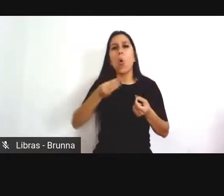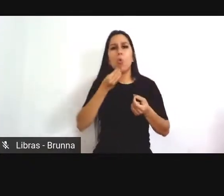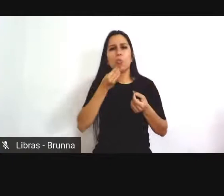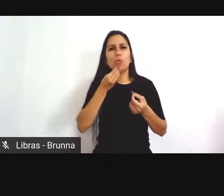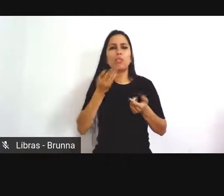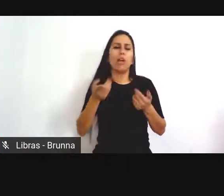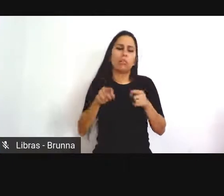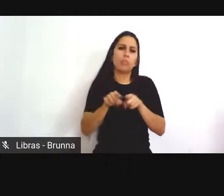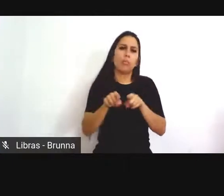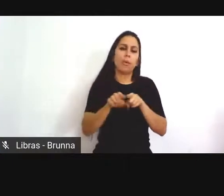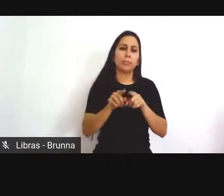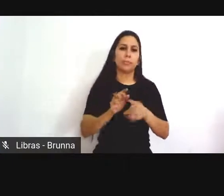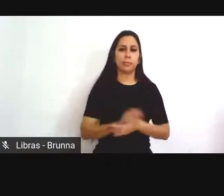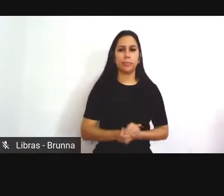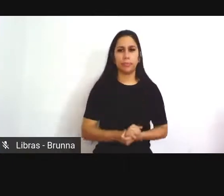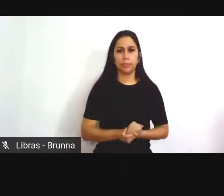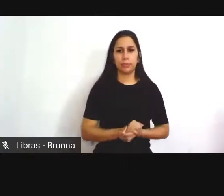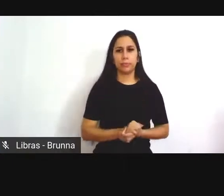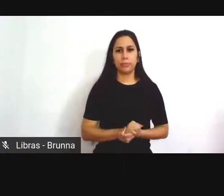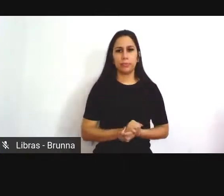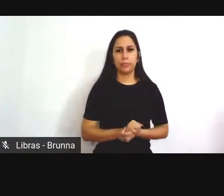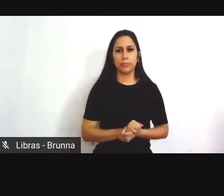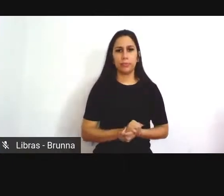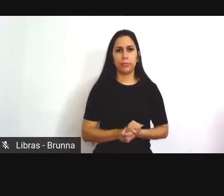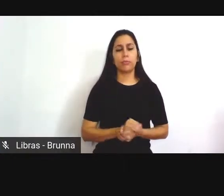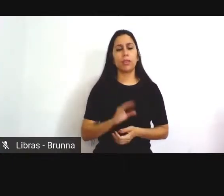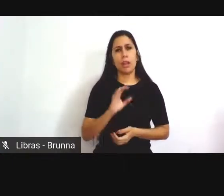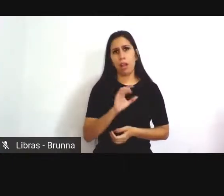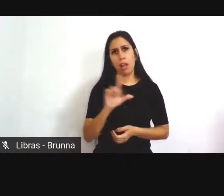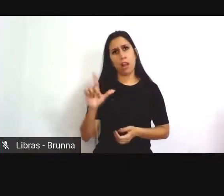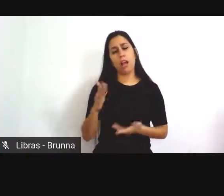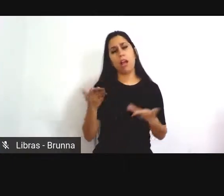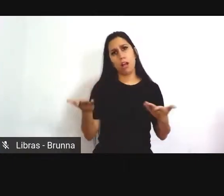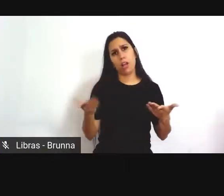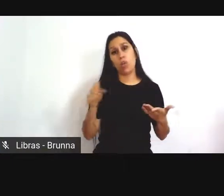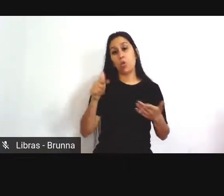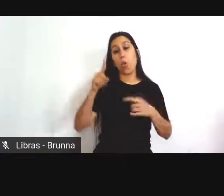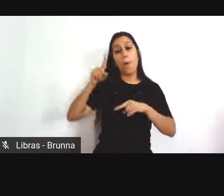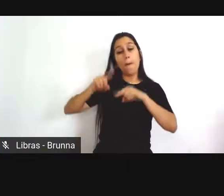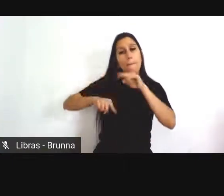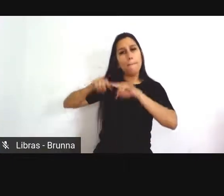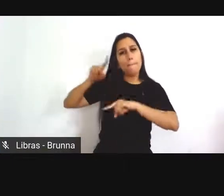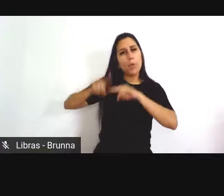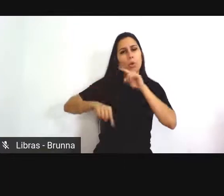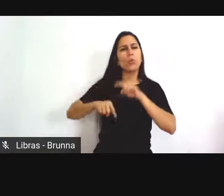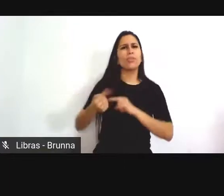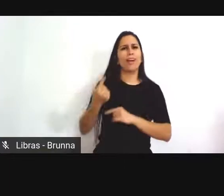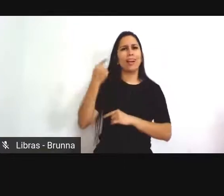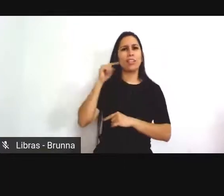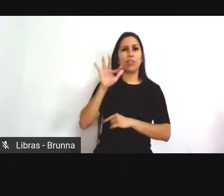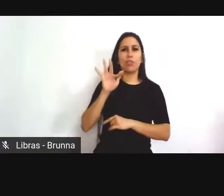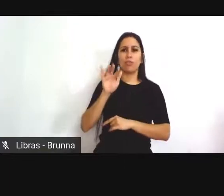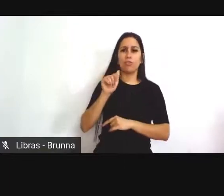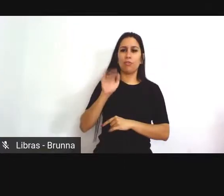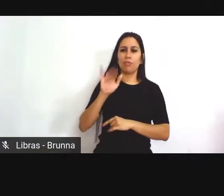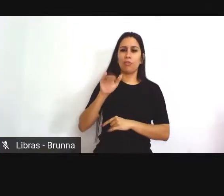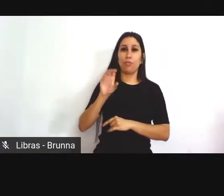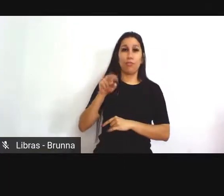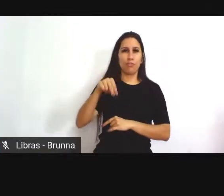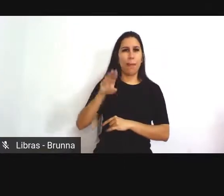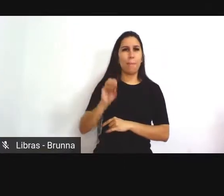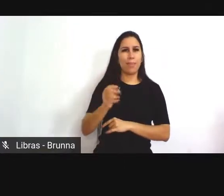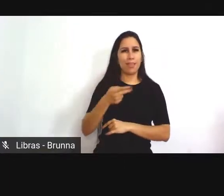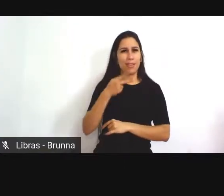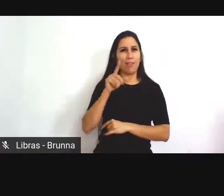publicações em cima disso. Claro, o produto, o Fabiano falou aí do livro, né?